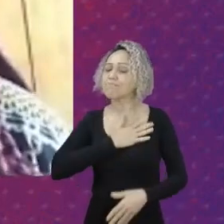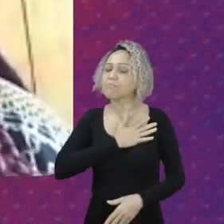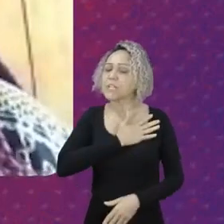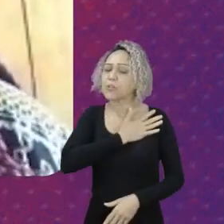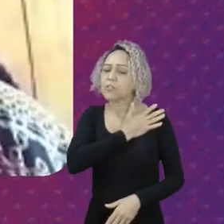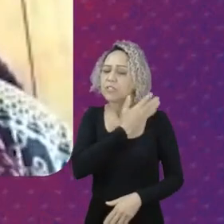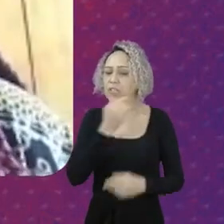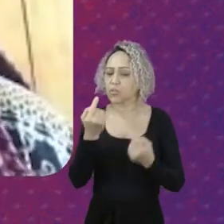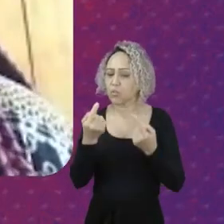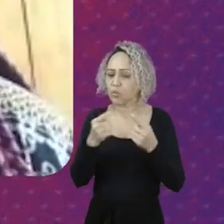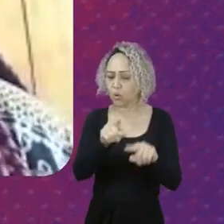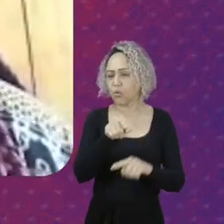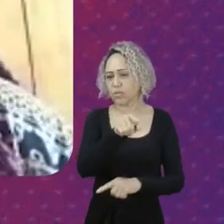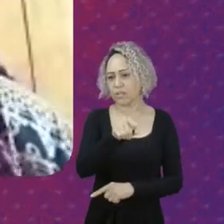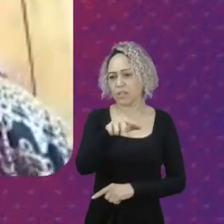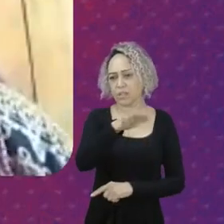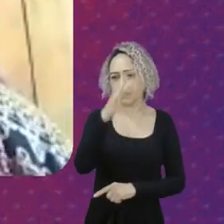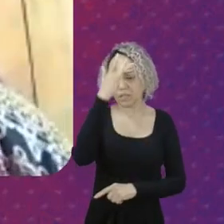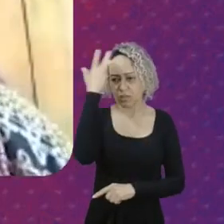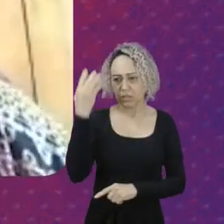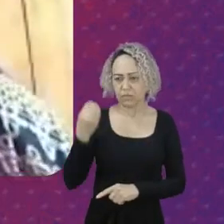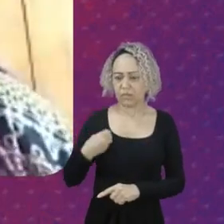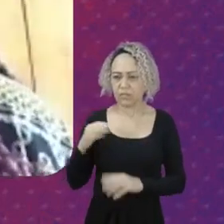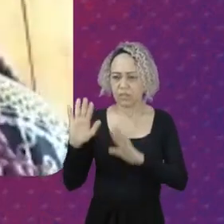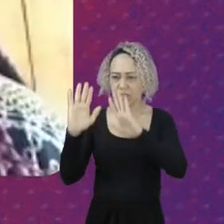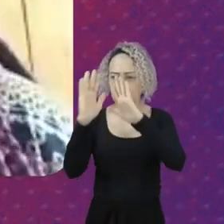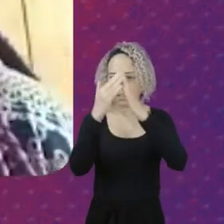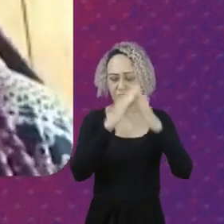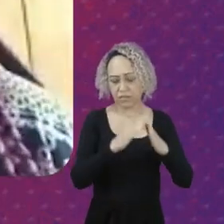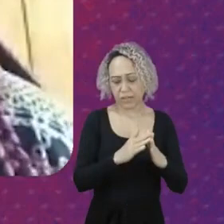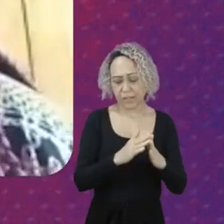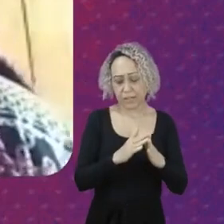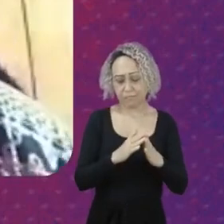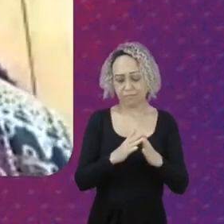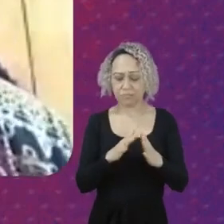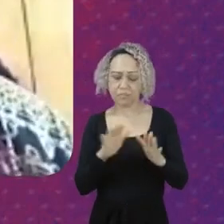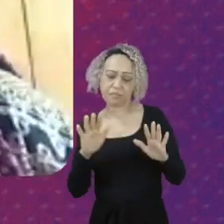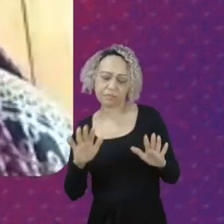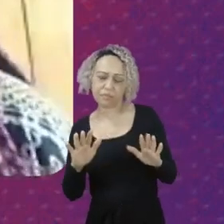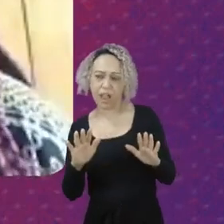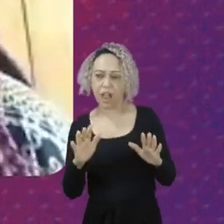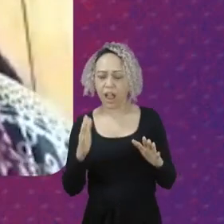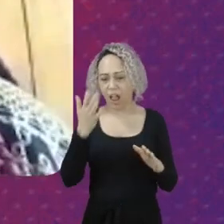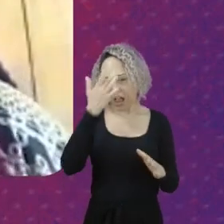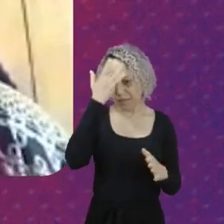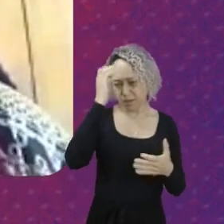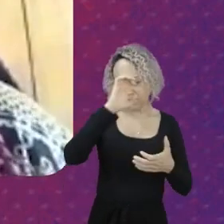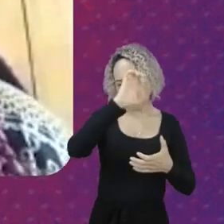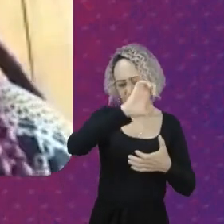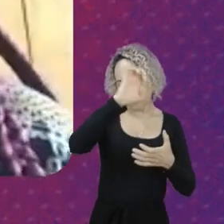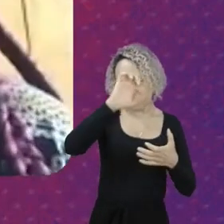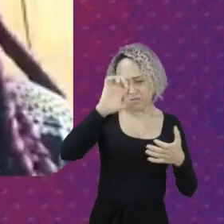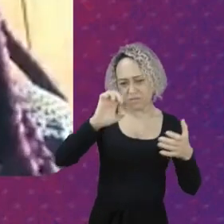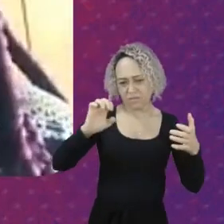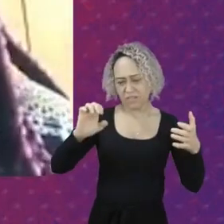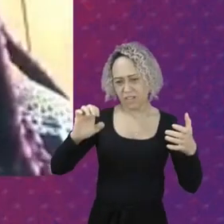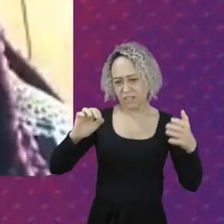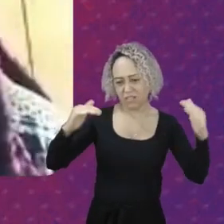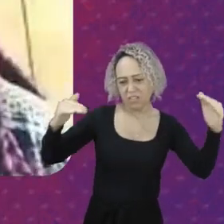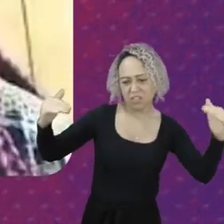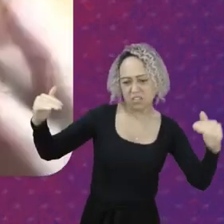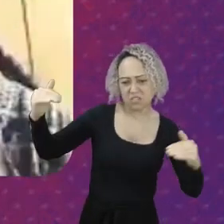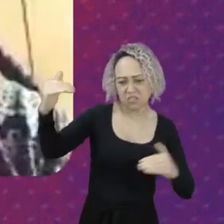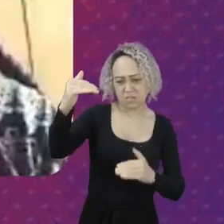menciona na sua produção, né? São as classes subalternas, as classes perigosas, né,